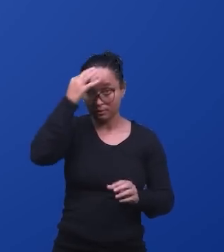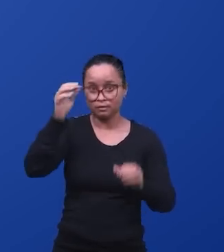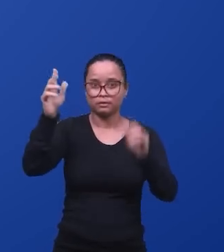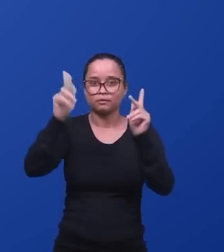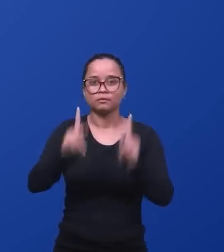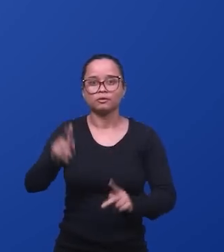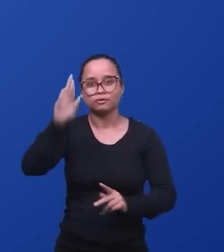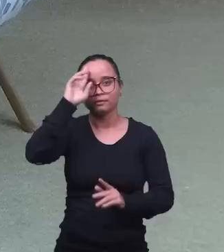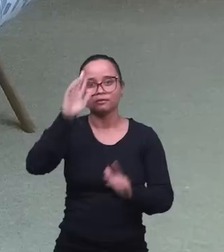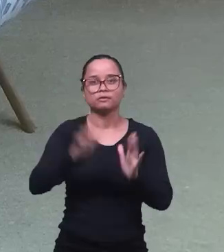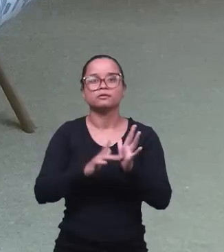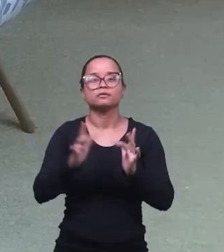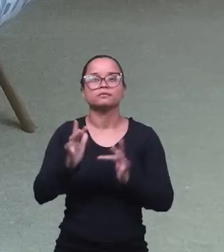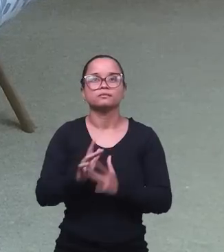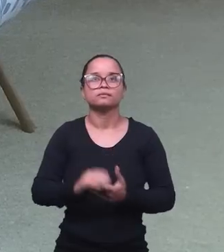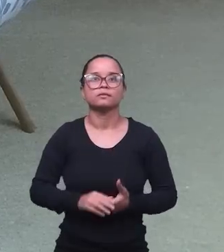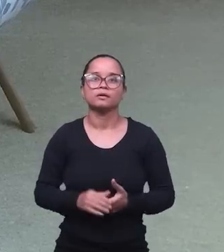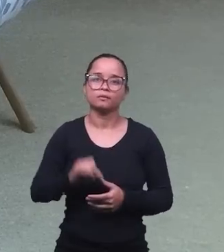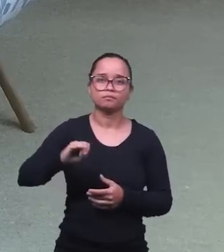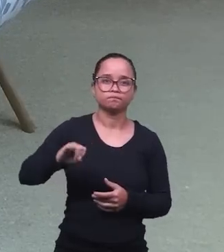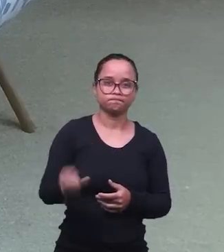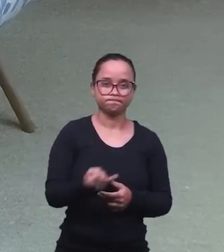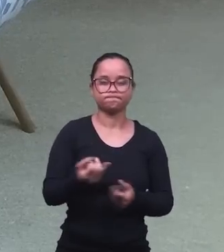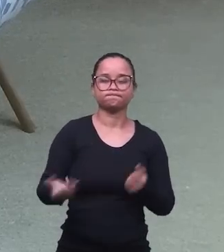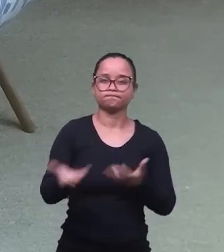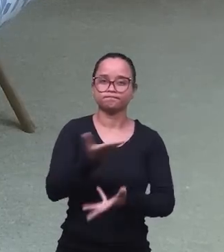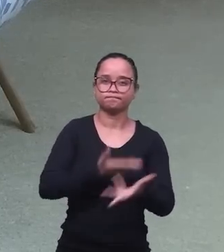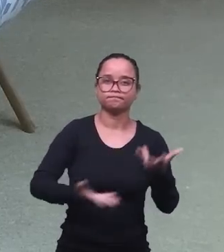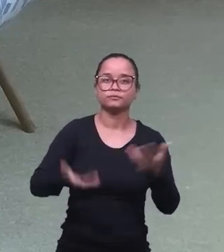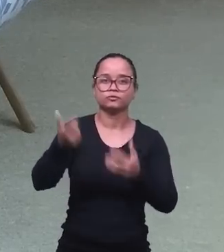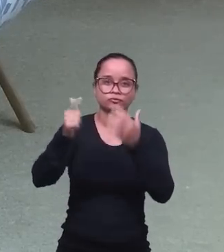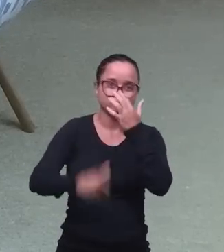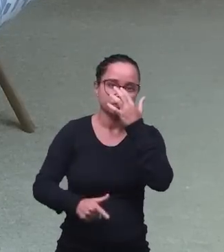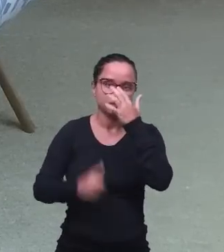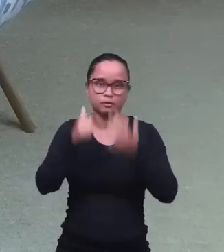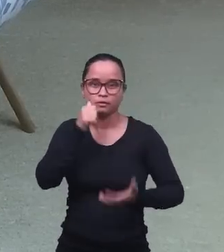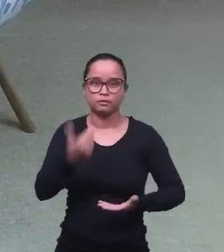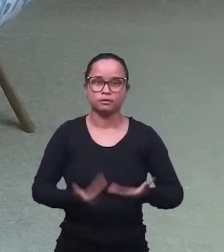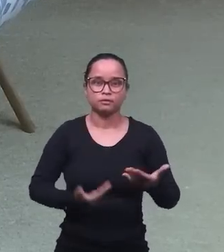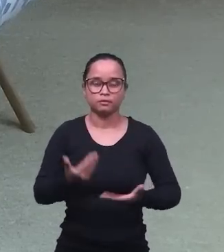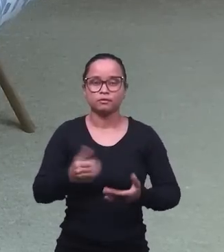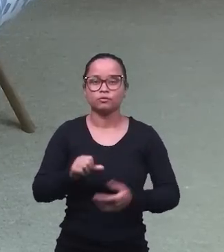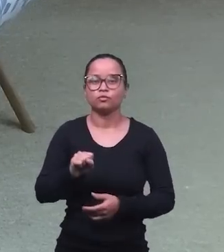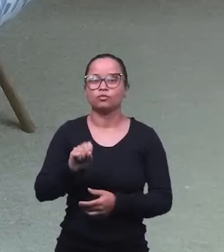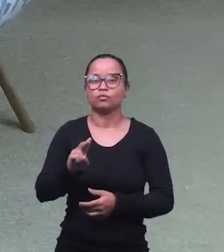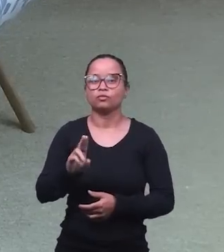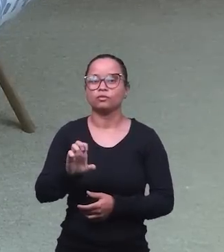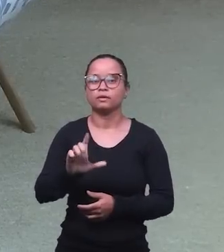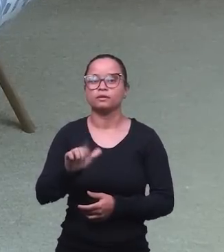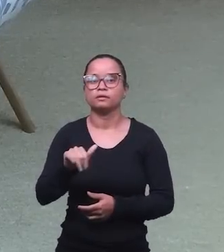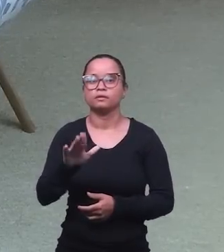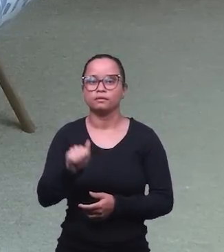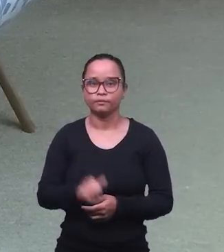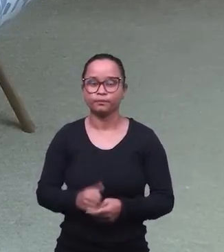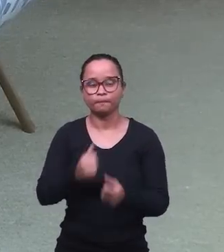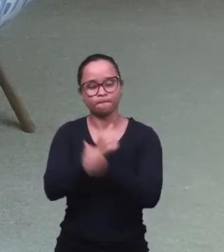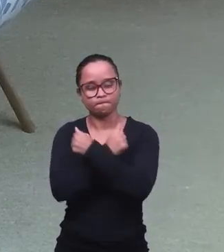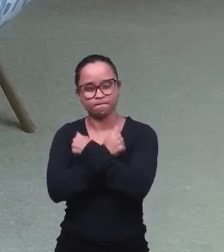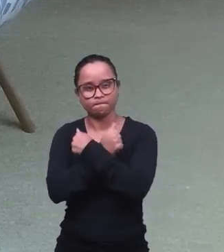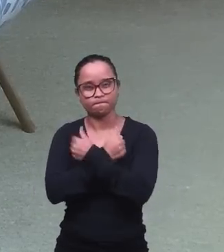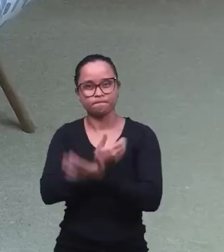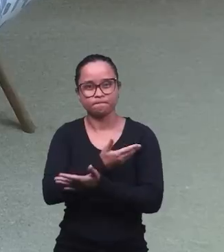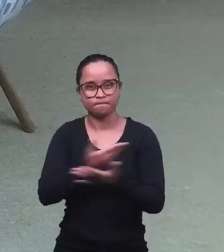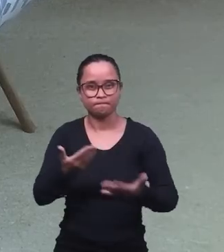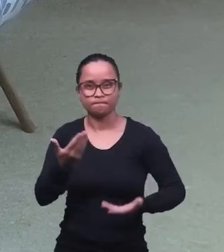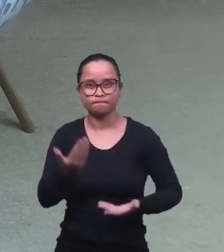paz do Senhor Jesus. Quero aproveitar aqui a participação mais uma vez da nossa irmã Suelana e deixar aqui um abraço a